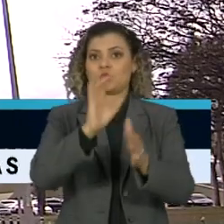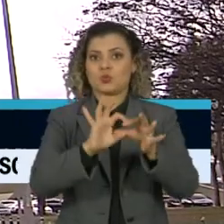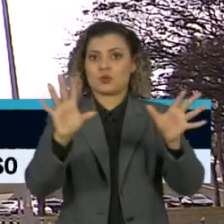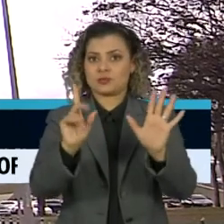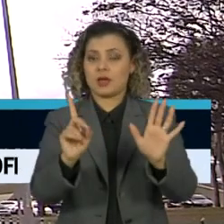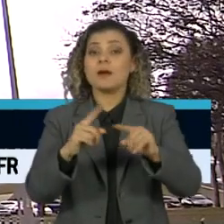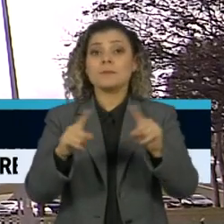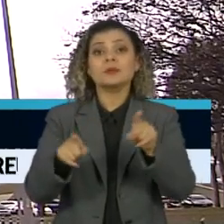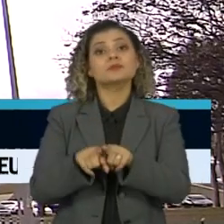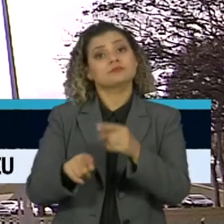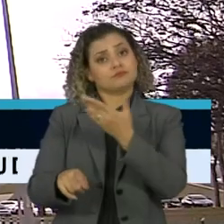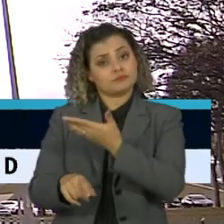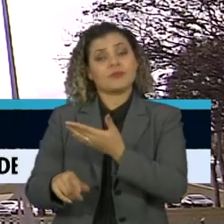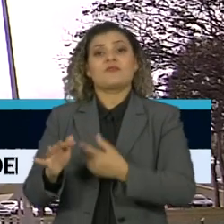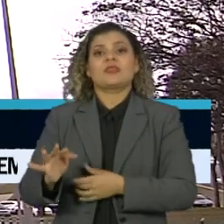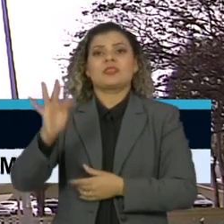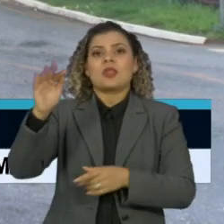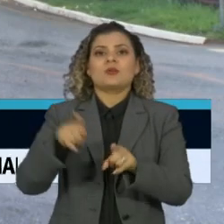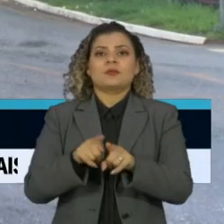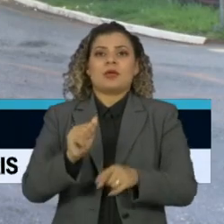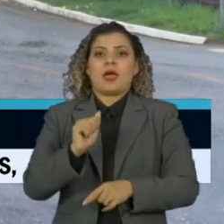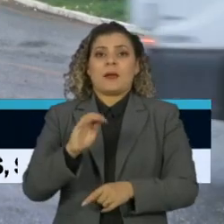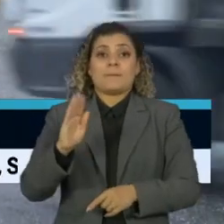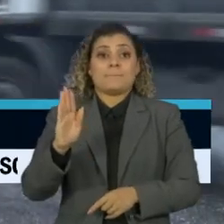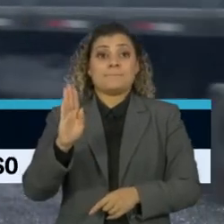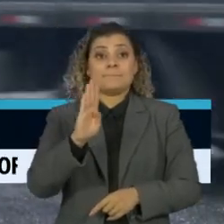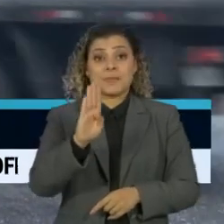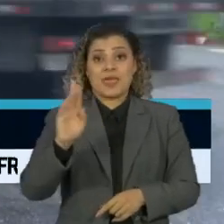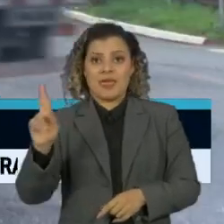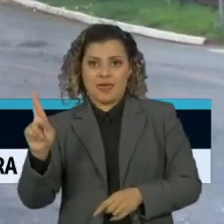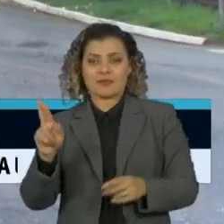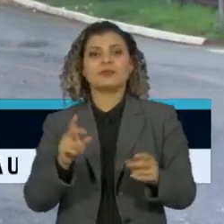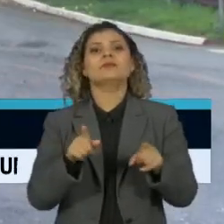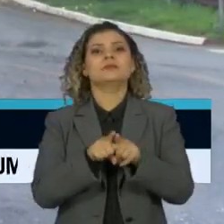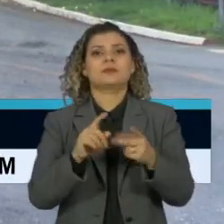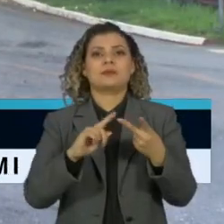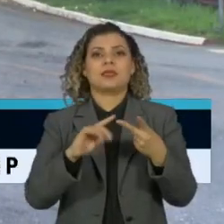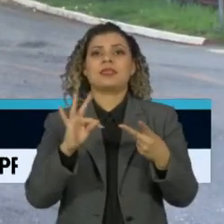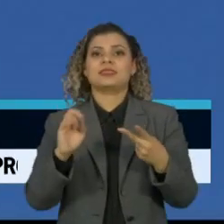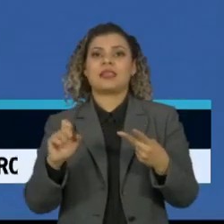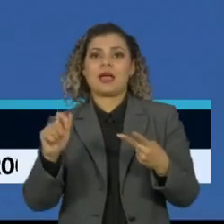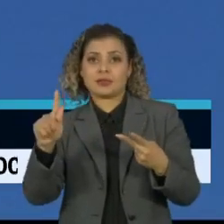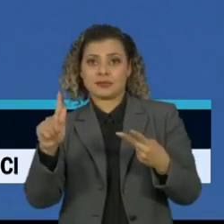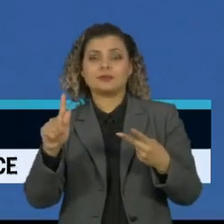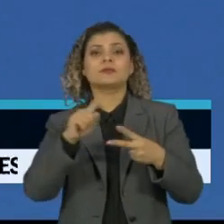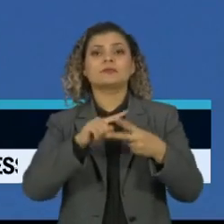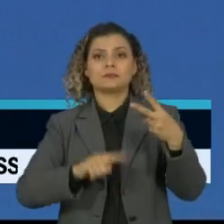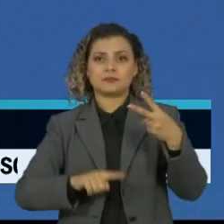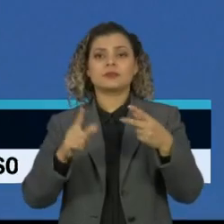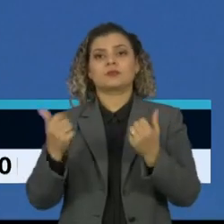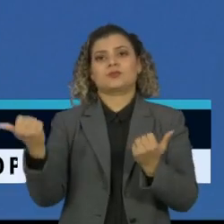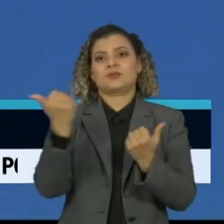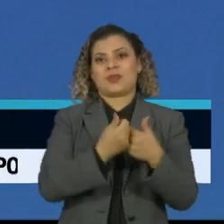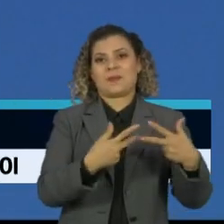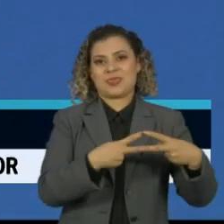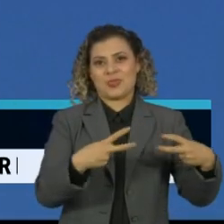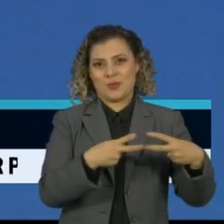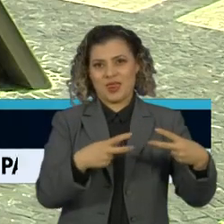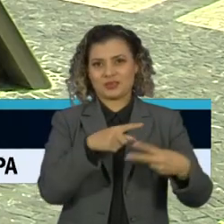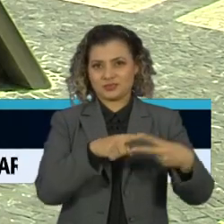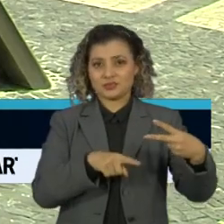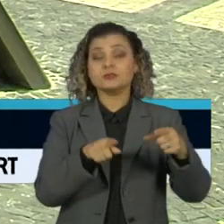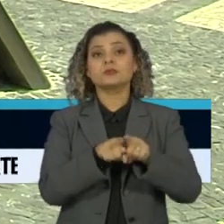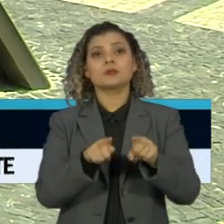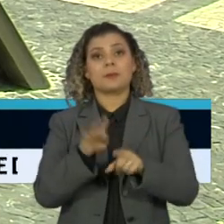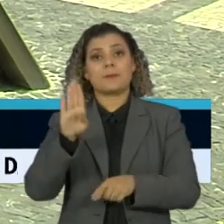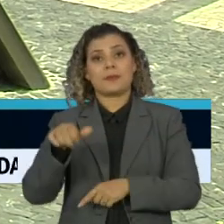mãos da União, por exemplo, companhias como a BR Distribuidora e a TAG, ambas subsidiárias da Petrobras, além de ações